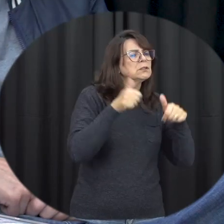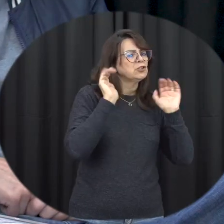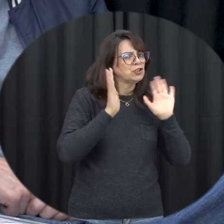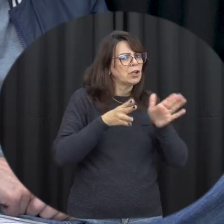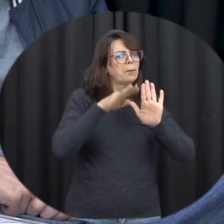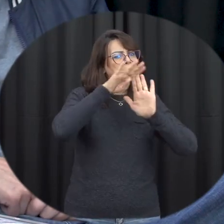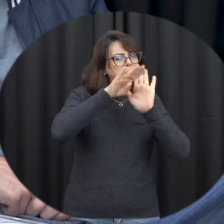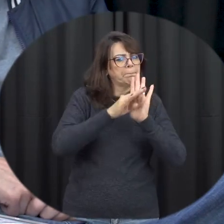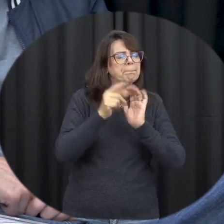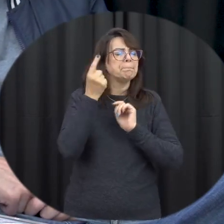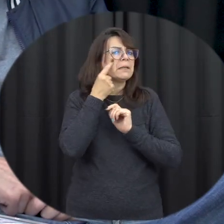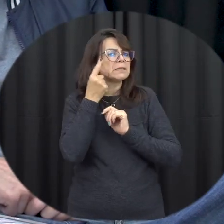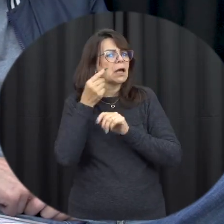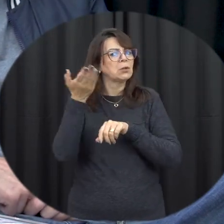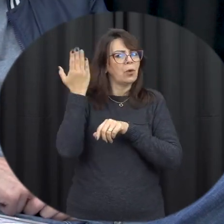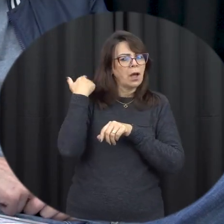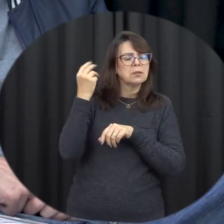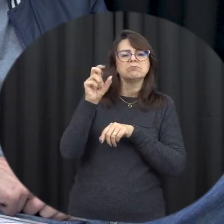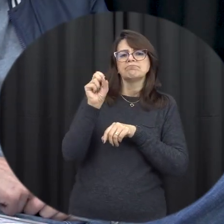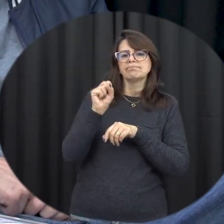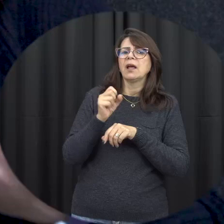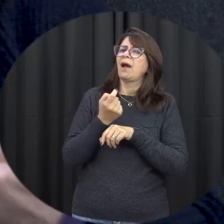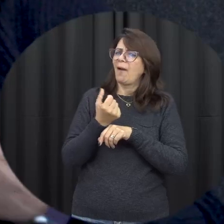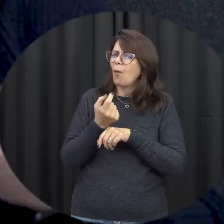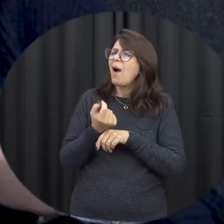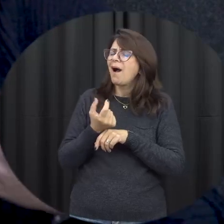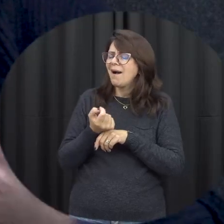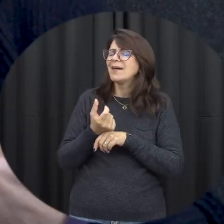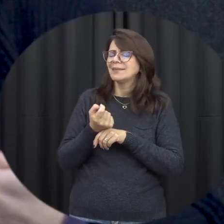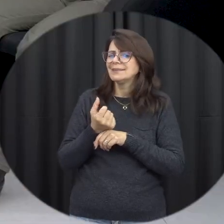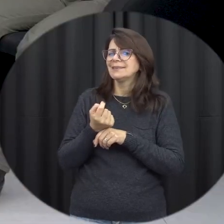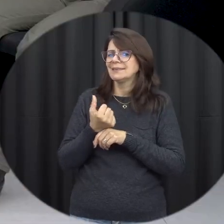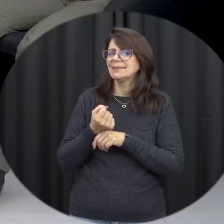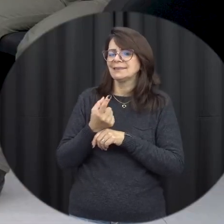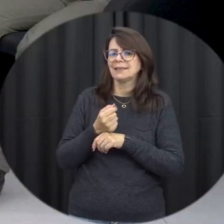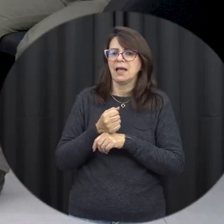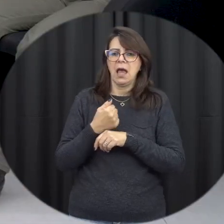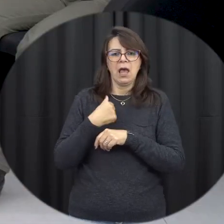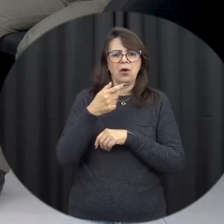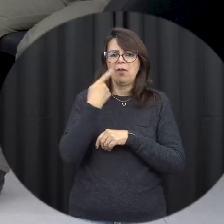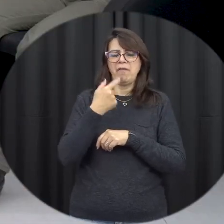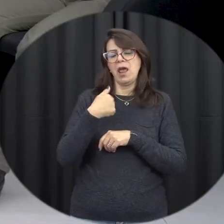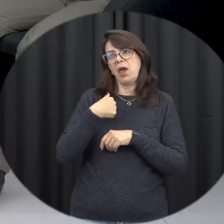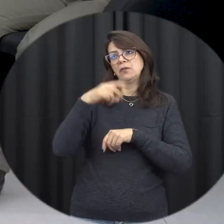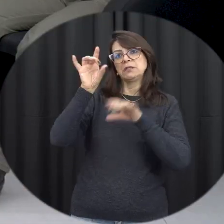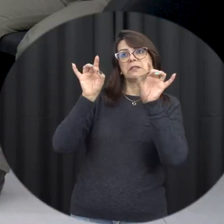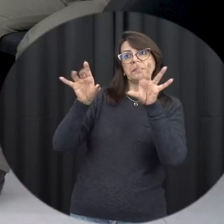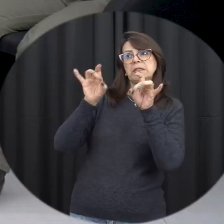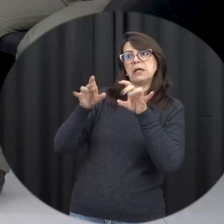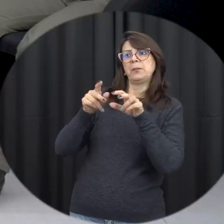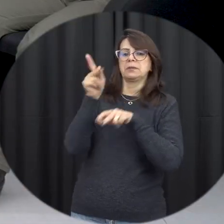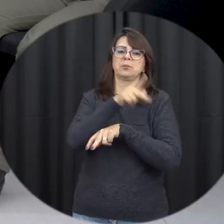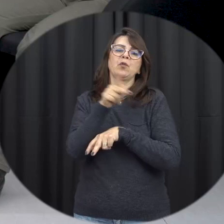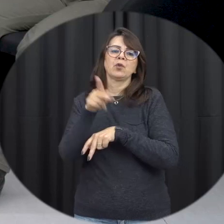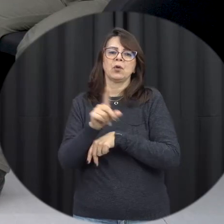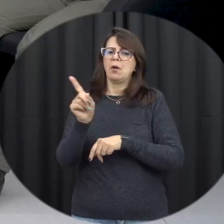uma coisa já planejada por parte de vocês? Ou foi praticamente, eu não falei assim, vou me